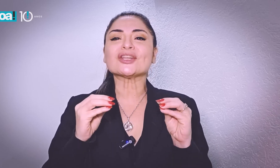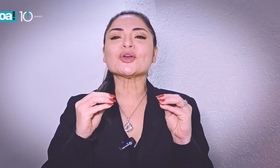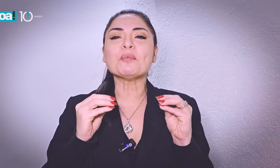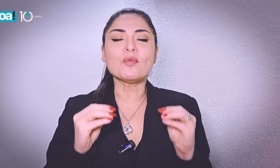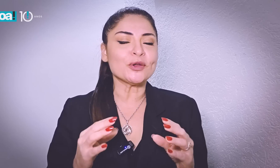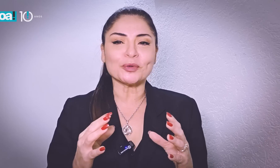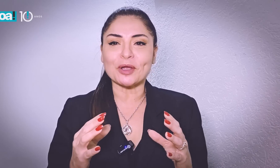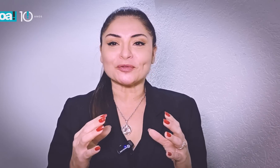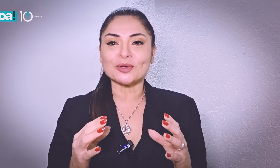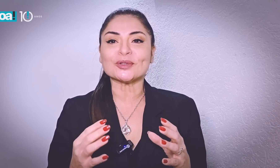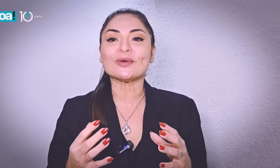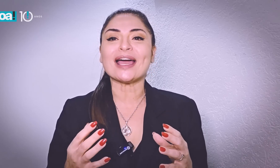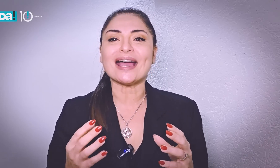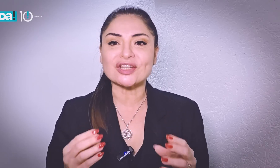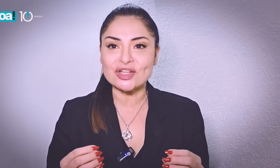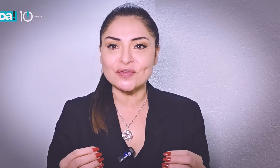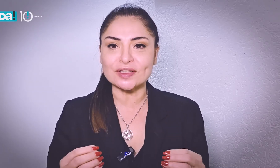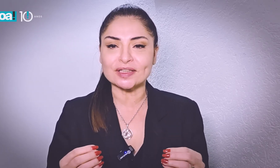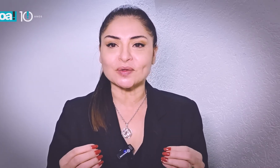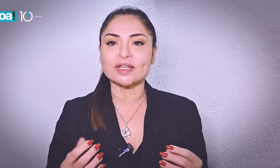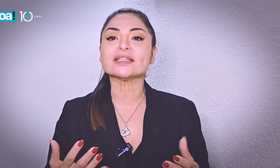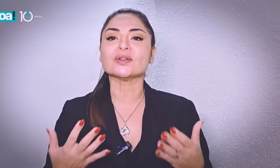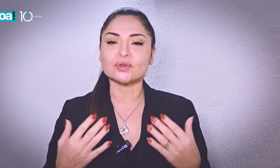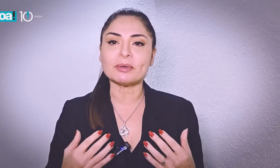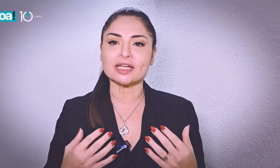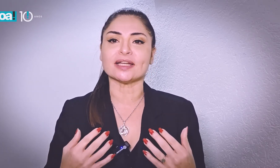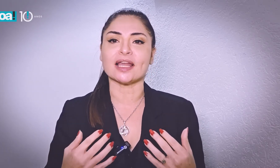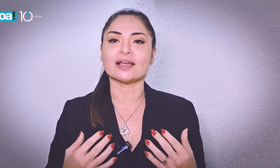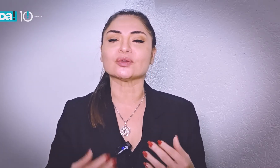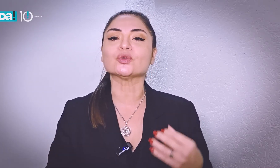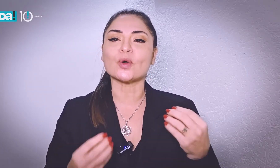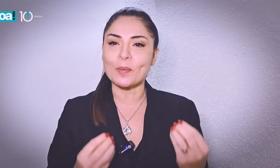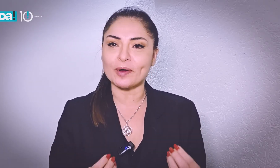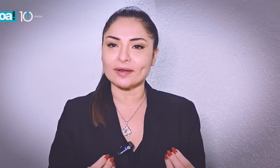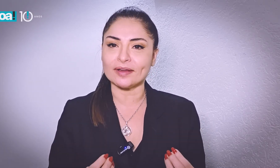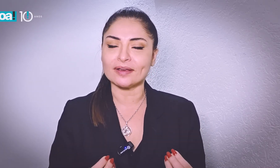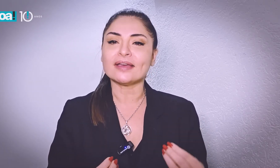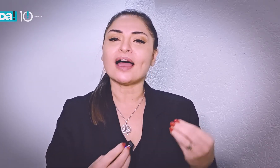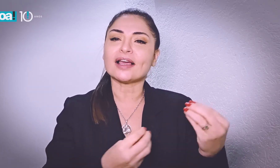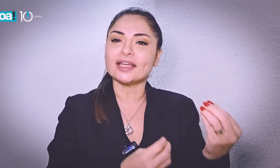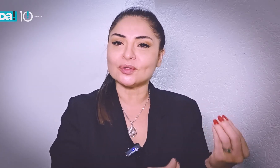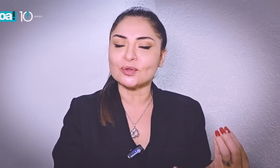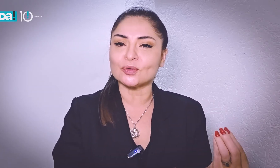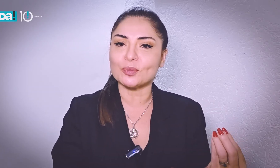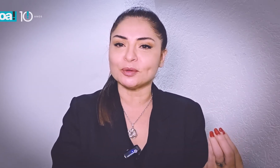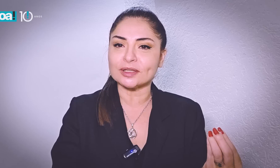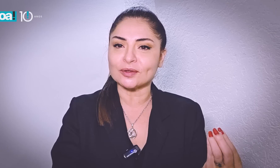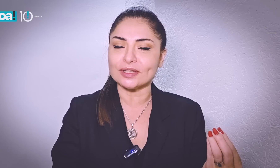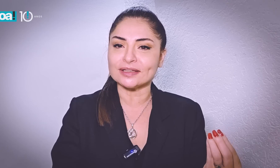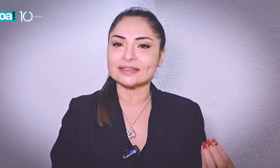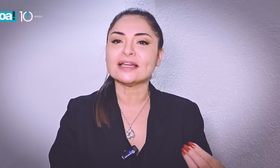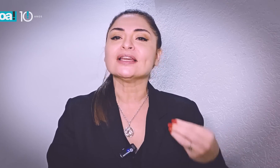Olá, sejam muito bem-vindos ao Narrativas Antagonista. Eu sou Madeleine Lasco, sua companhia aqui no YouTube